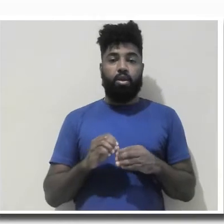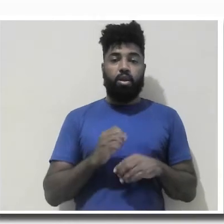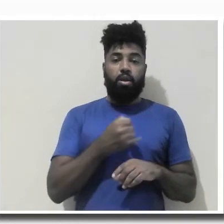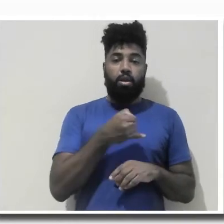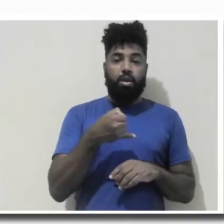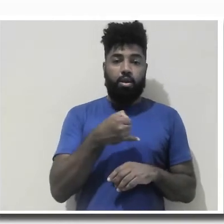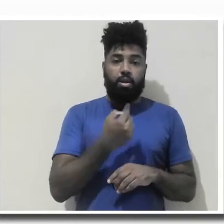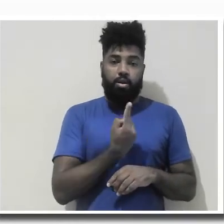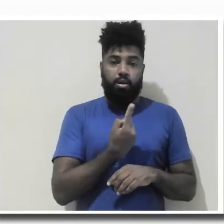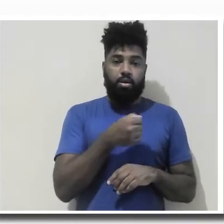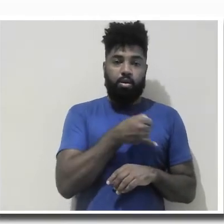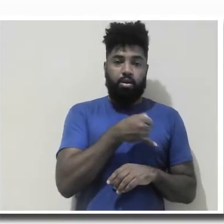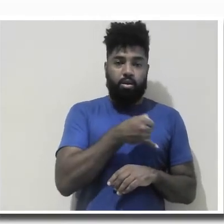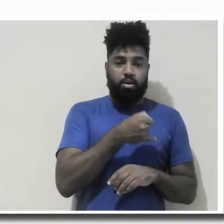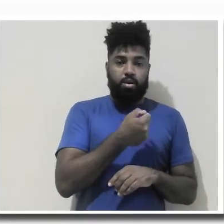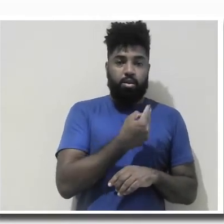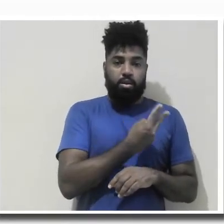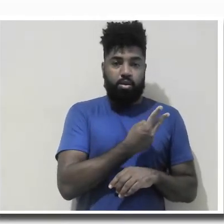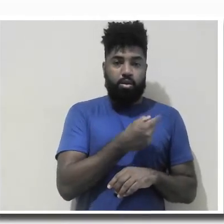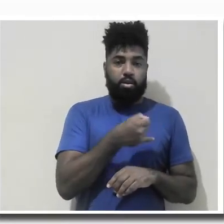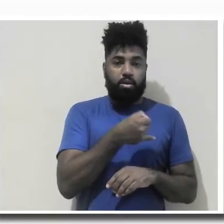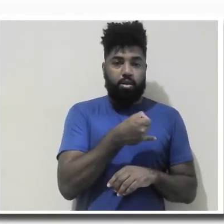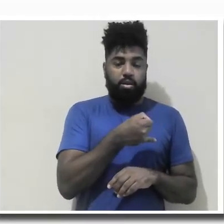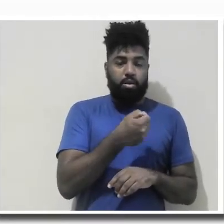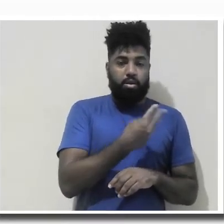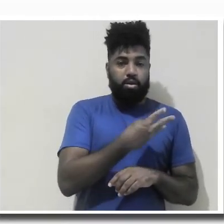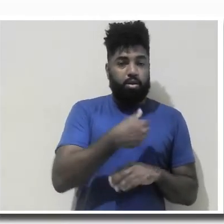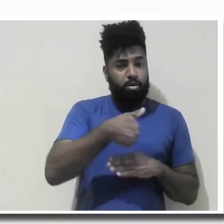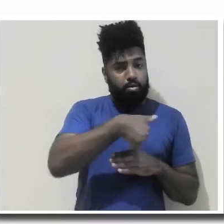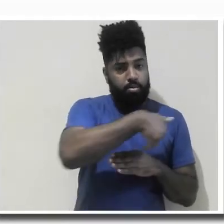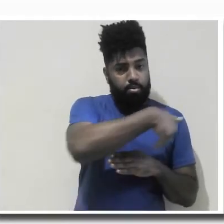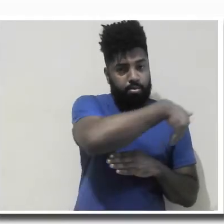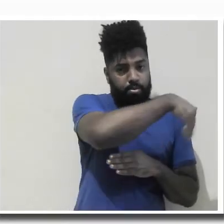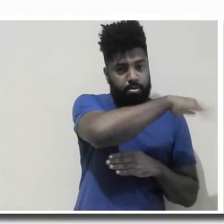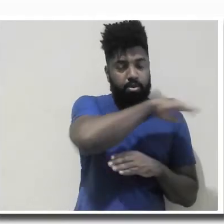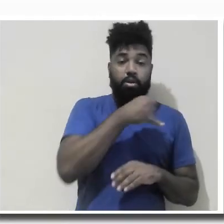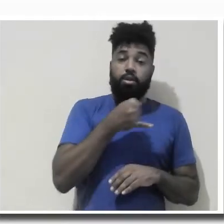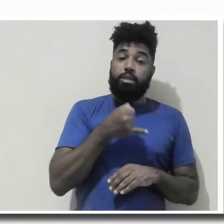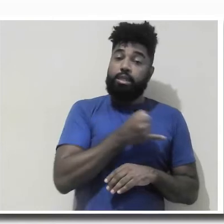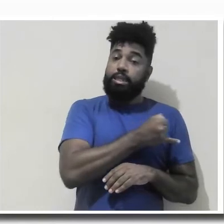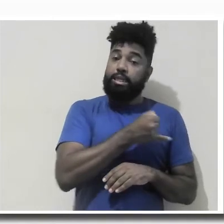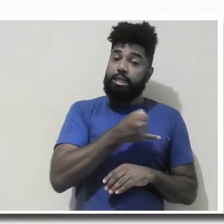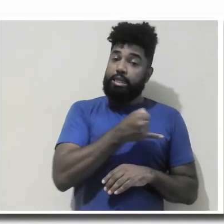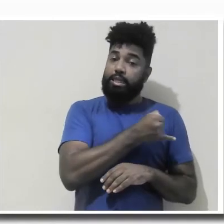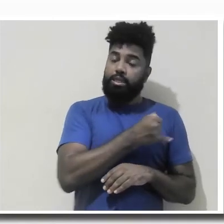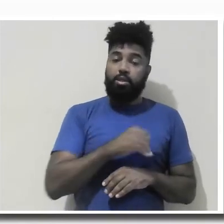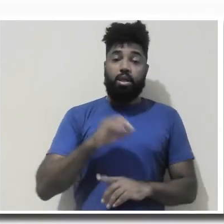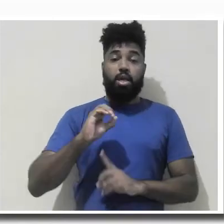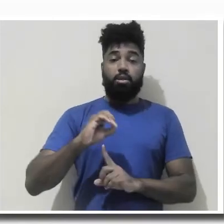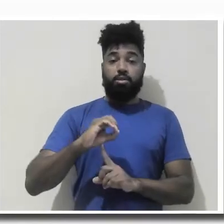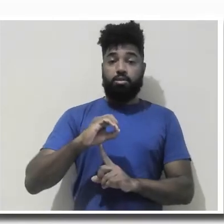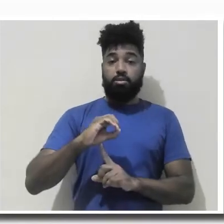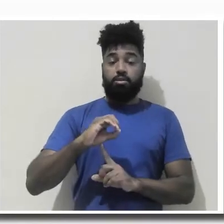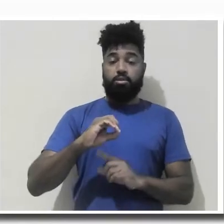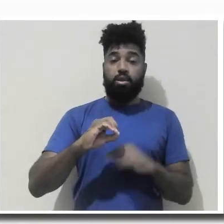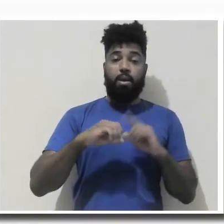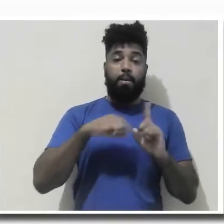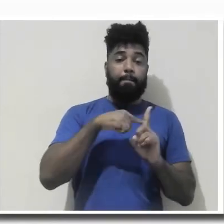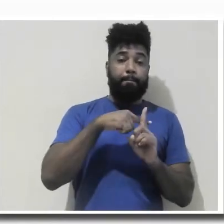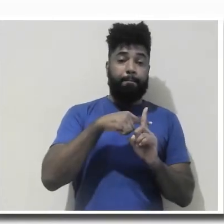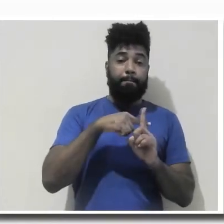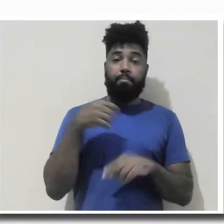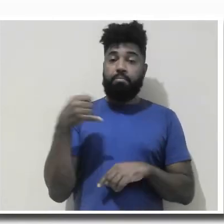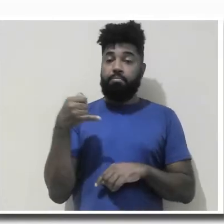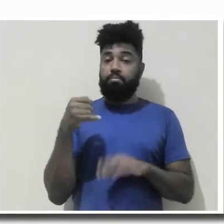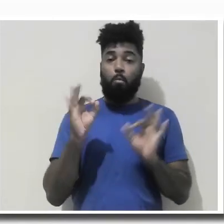menos 1, menos 2, menos 3 são negativos. E o 0 não é positivo nem negativo,